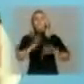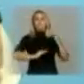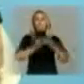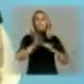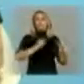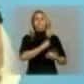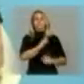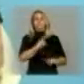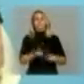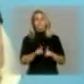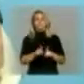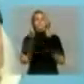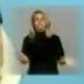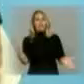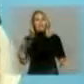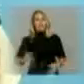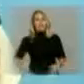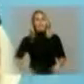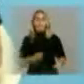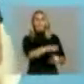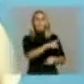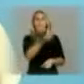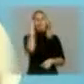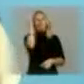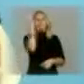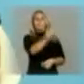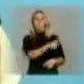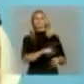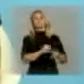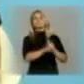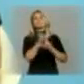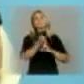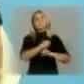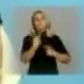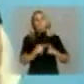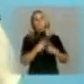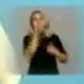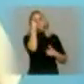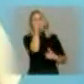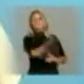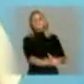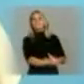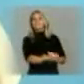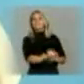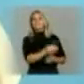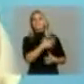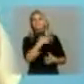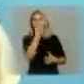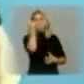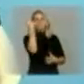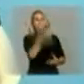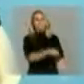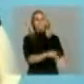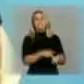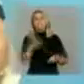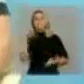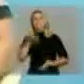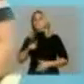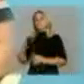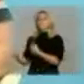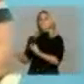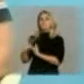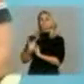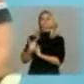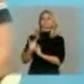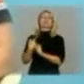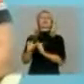culpa de uma sociedade ter deixado elas à margem da sociedade, e elas contraíram uma doença e por isso são mais